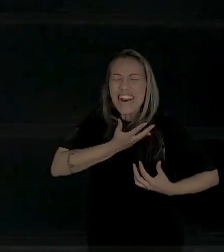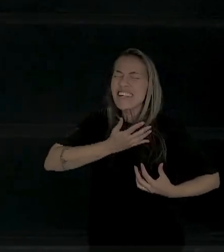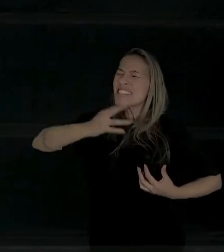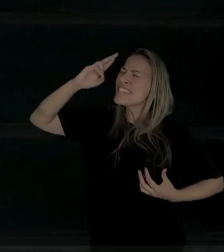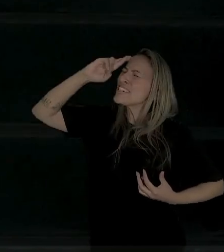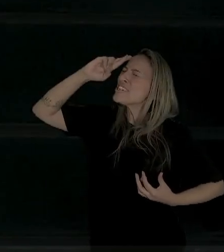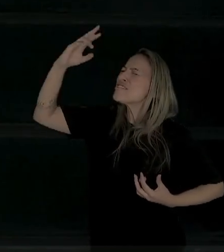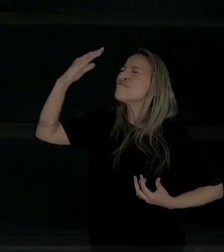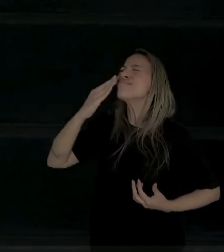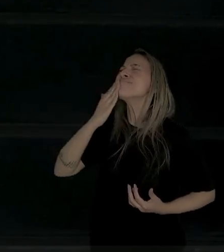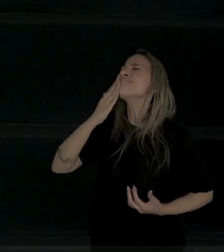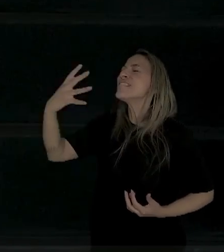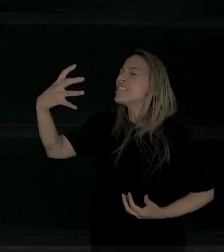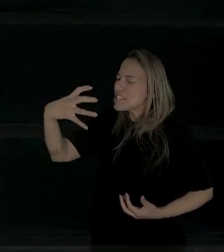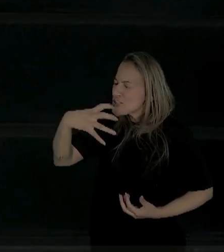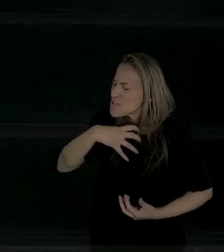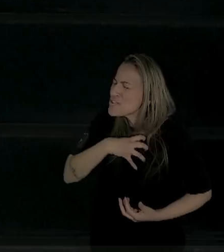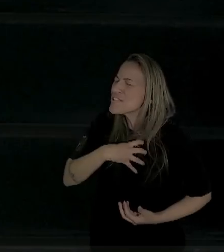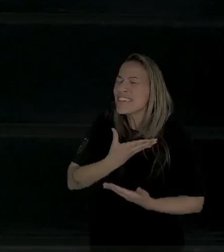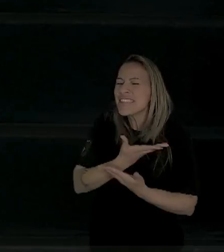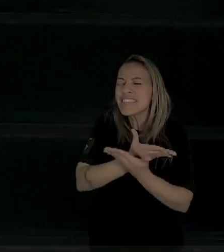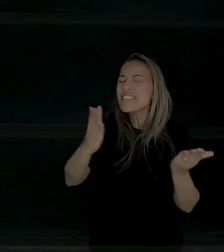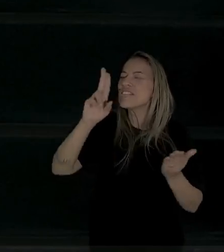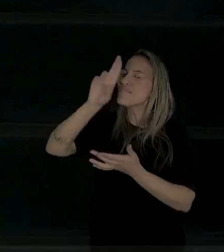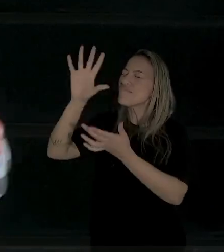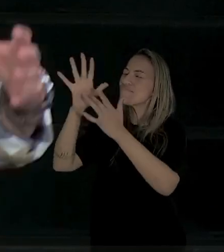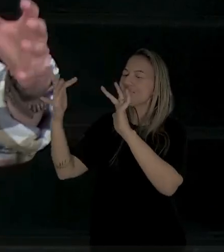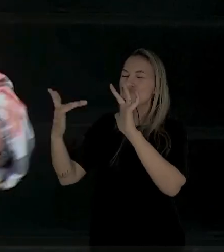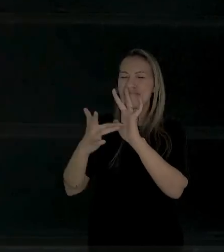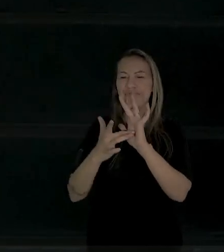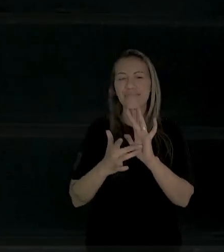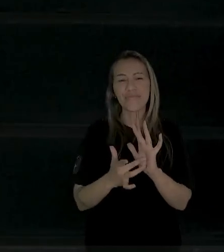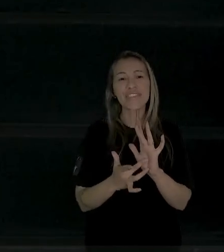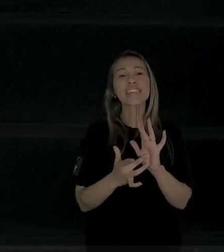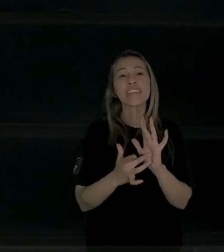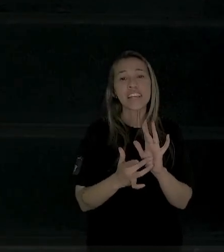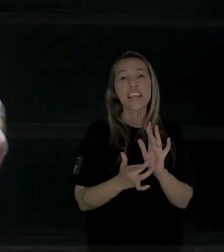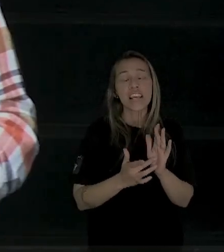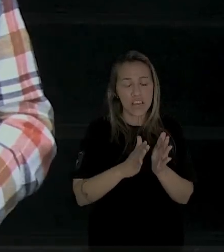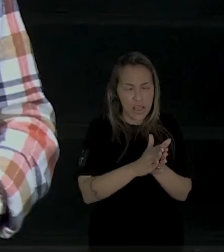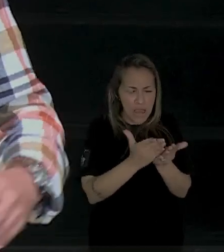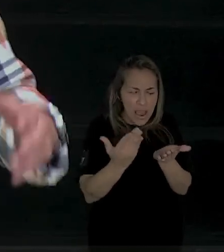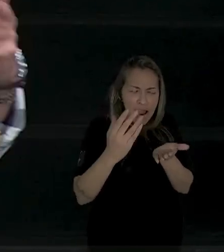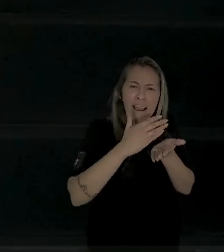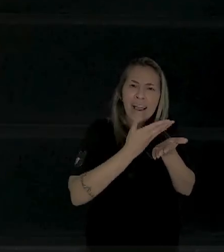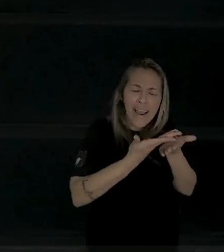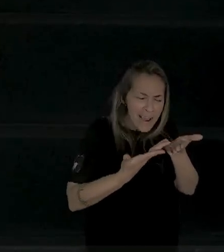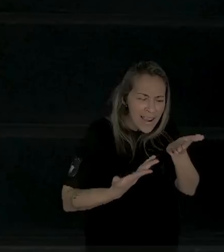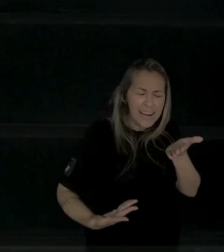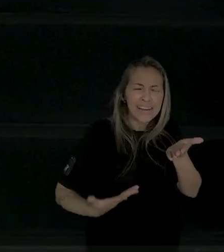por misericórdia, em nome de Jesus. Esse texto é lindo, porque a